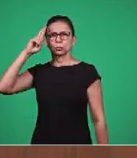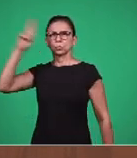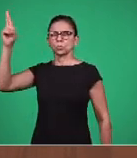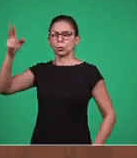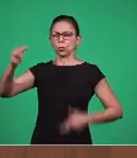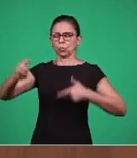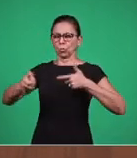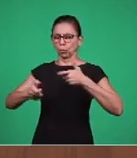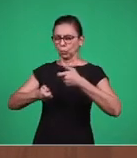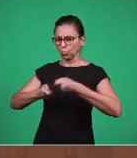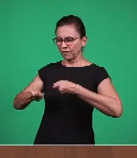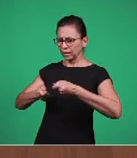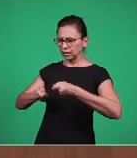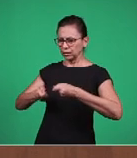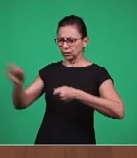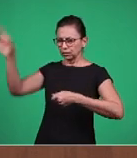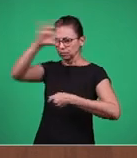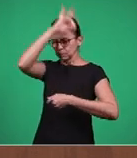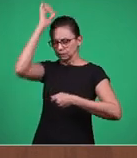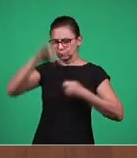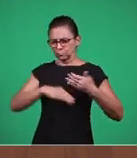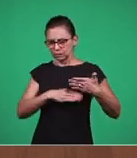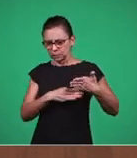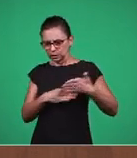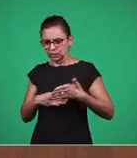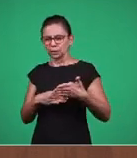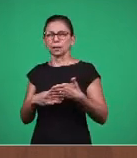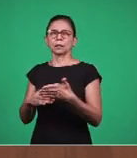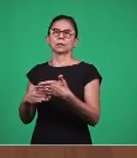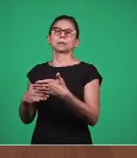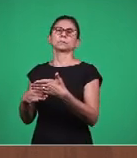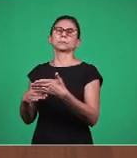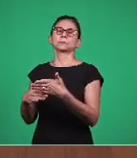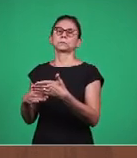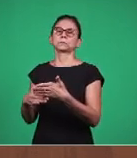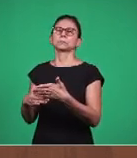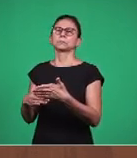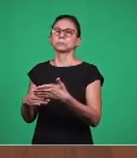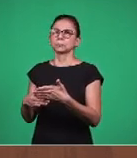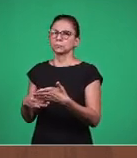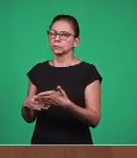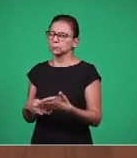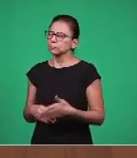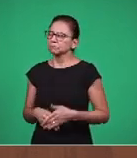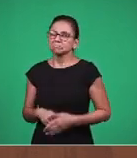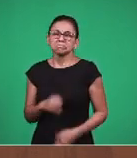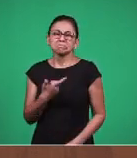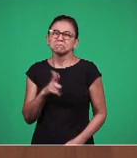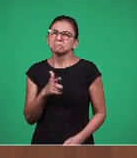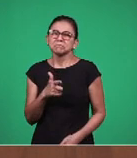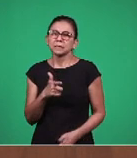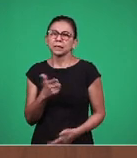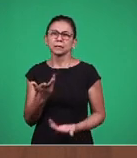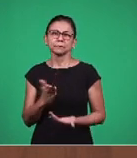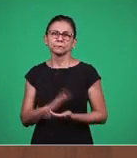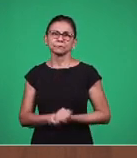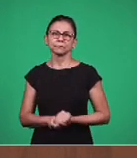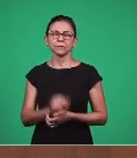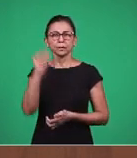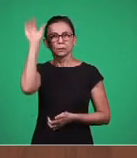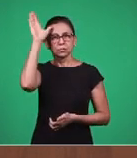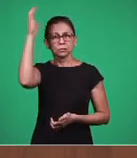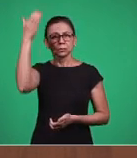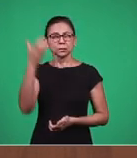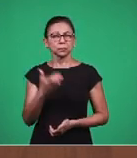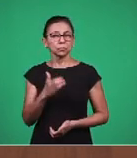governada, guiada, dirigida pelo Espírito Santo. Não há outra saída, se não for